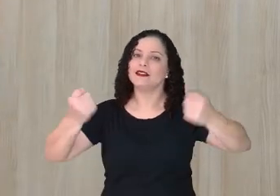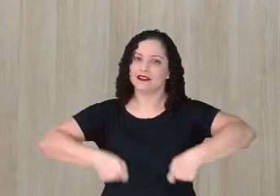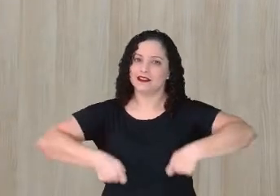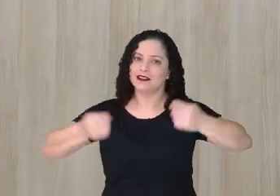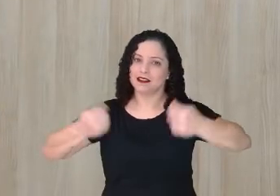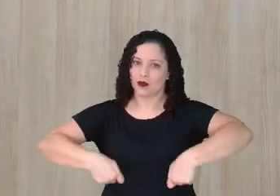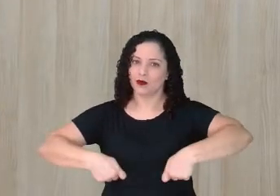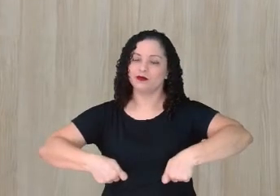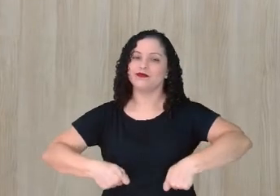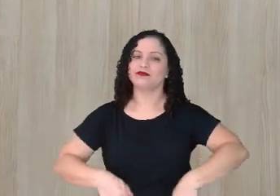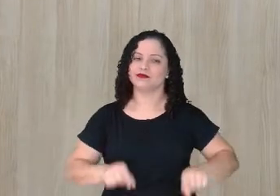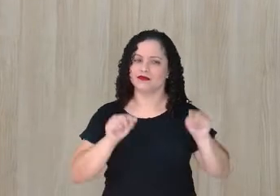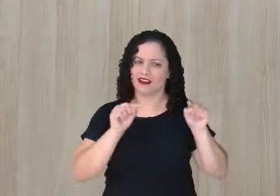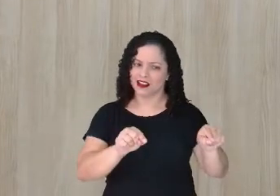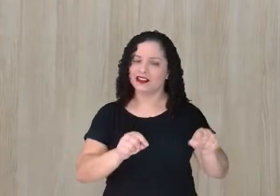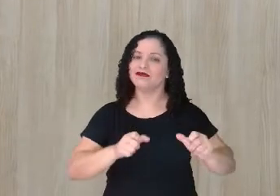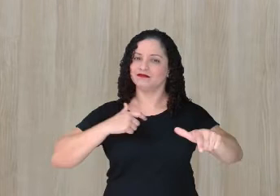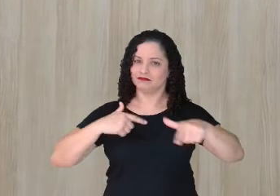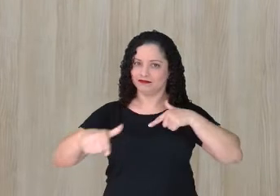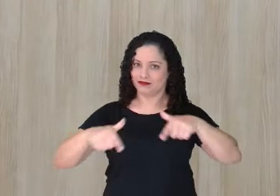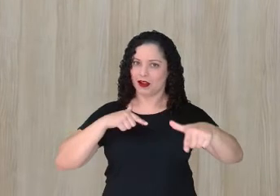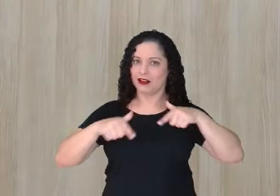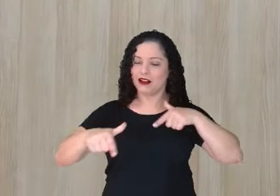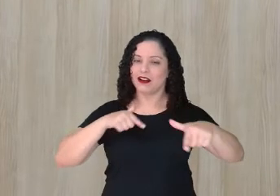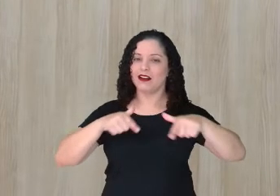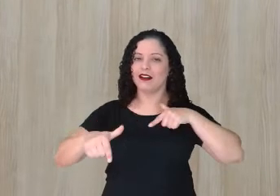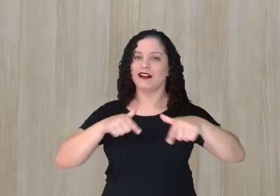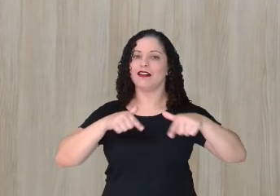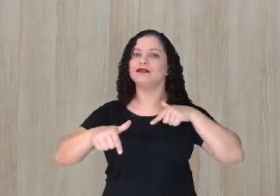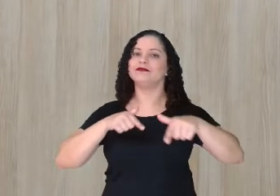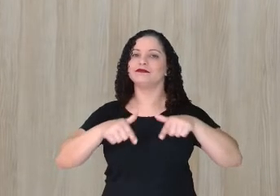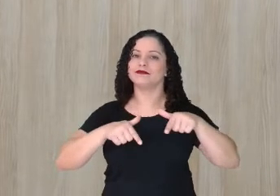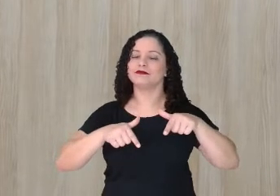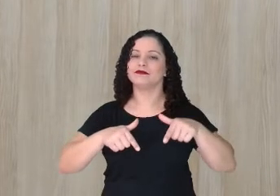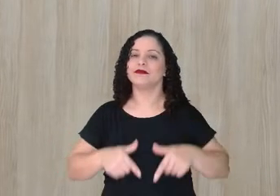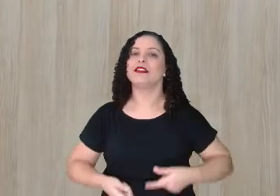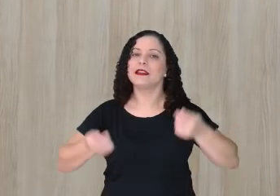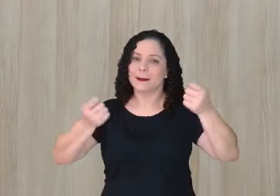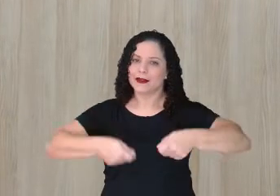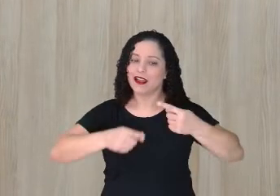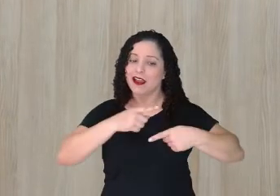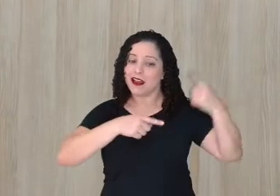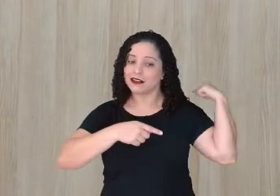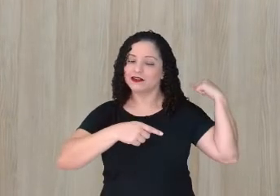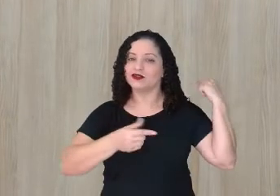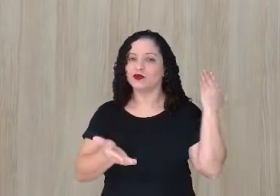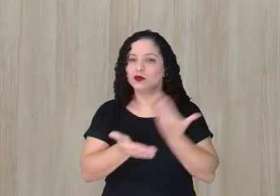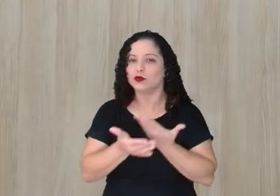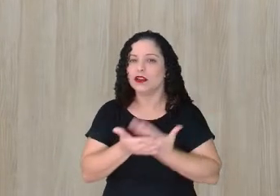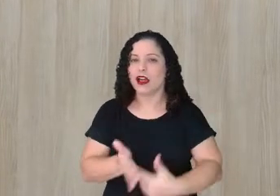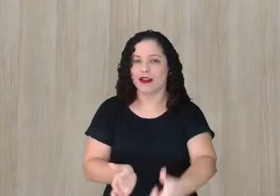para estar ali fazendo jornalismo, é necessário estudar, se